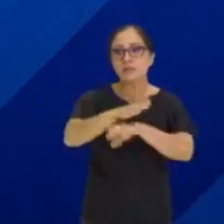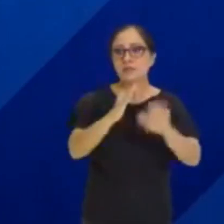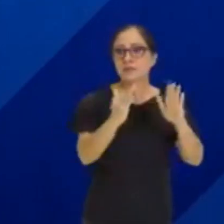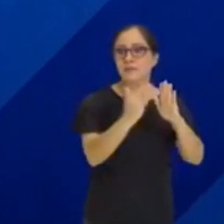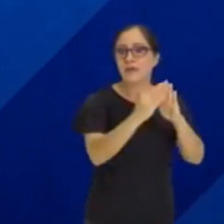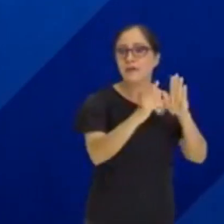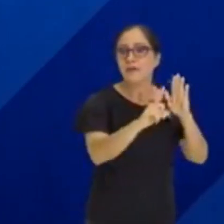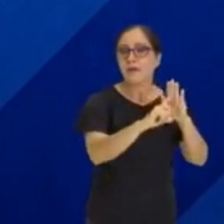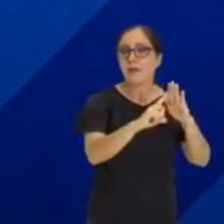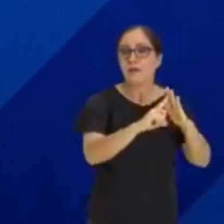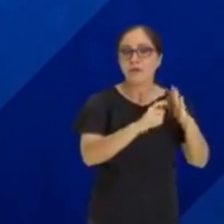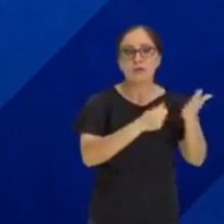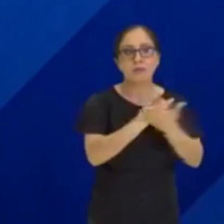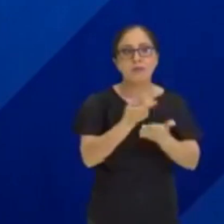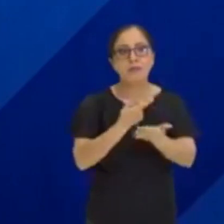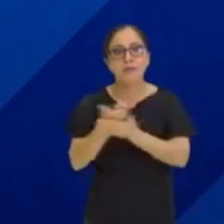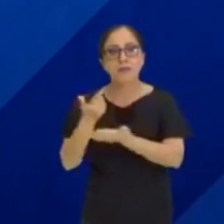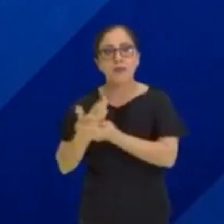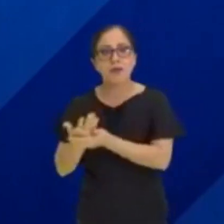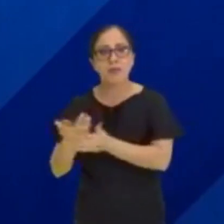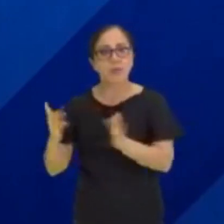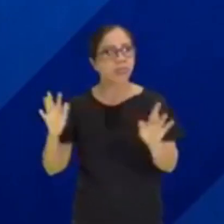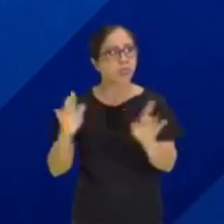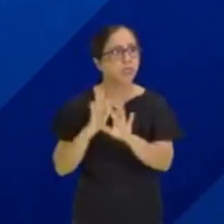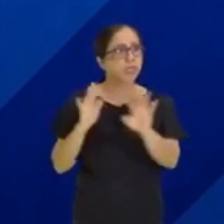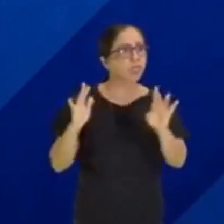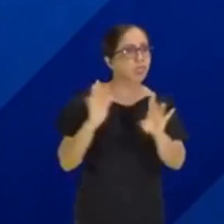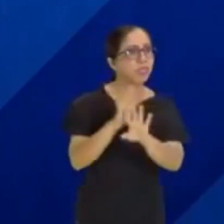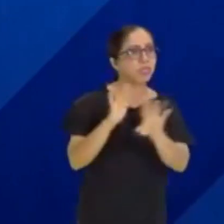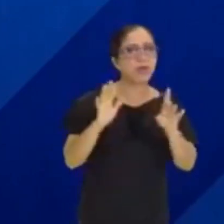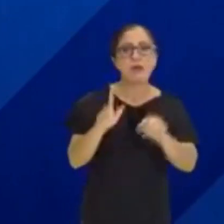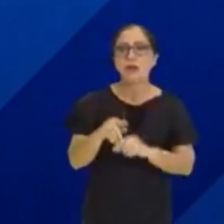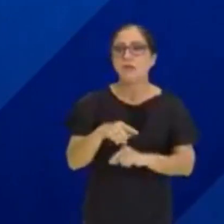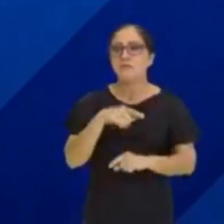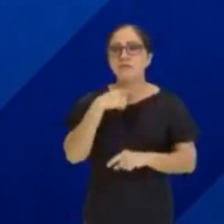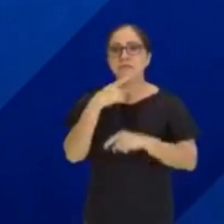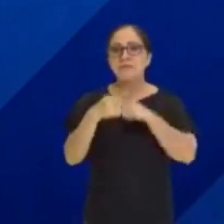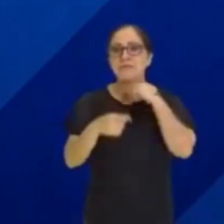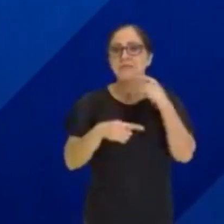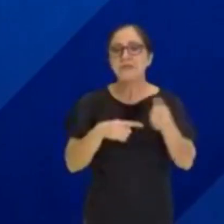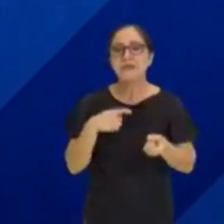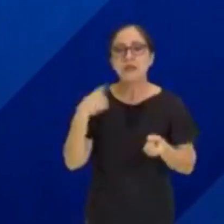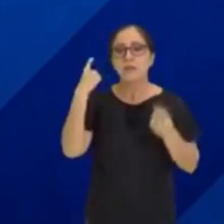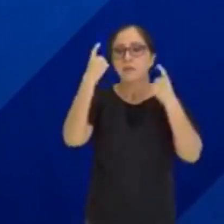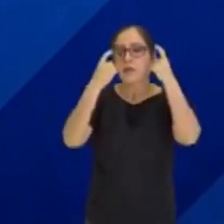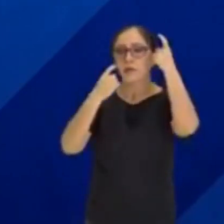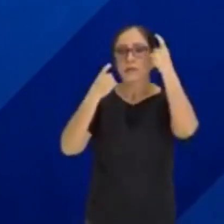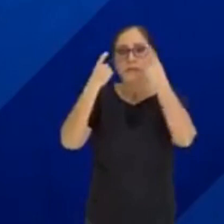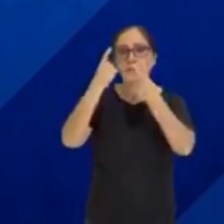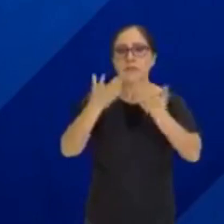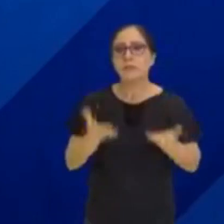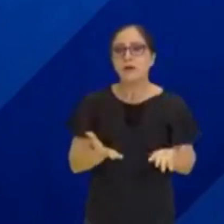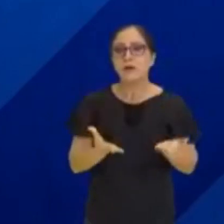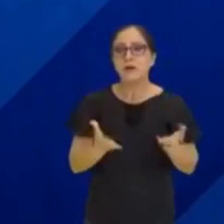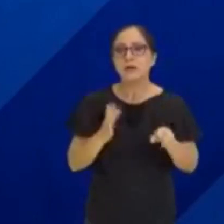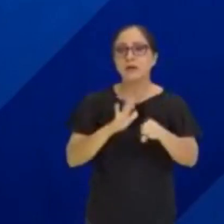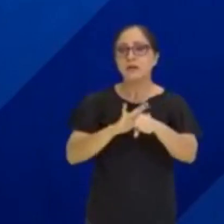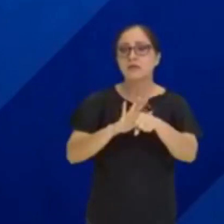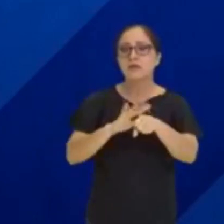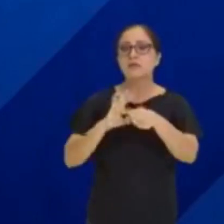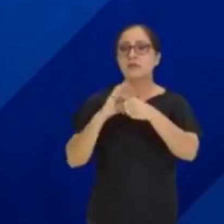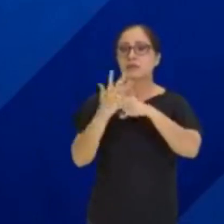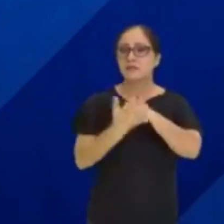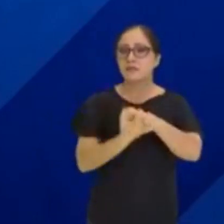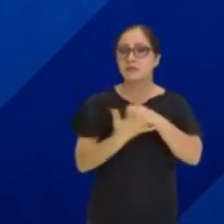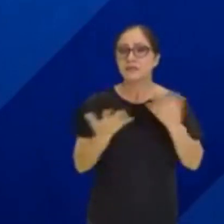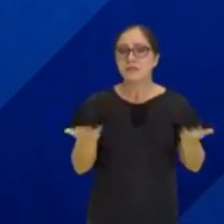E essas pessoas se preocupavam mais com a doença, nem se